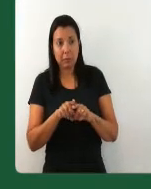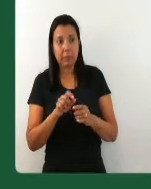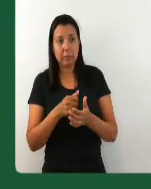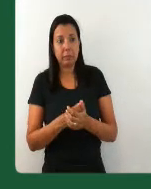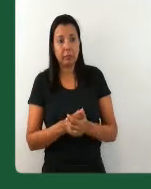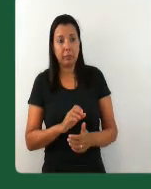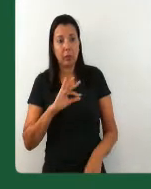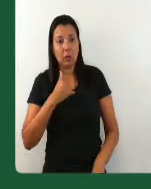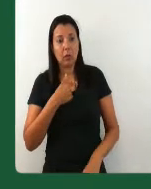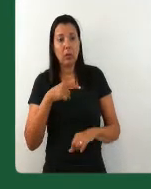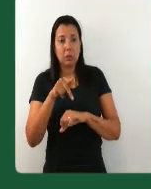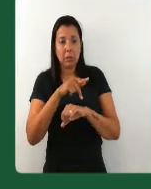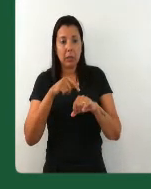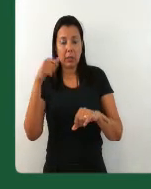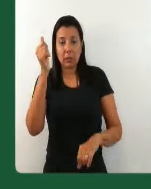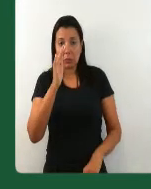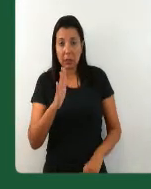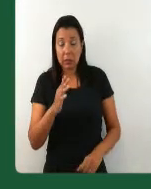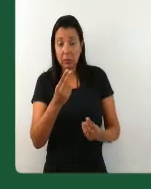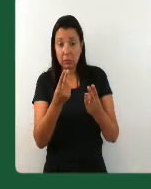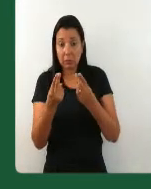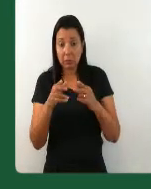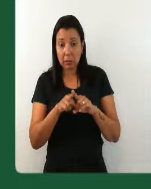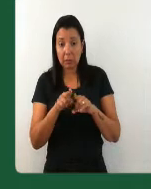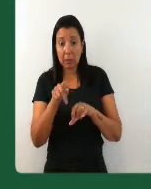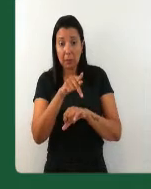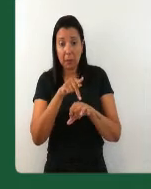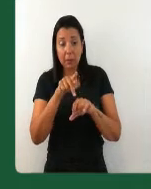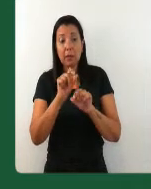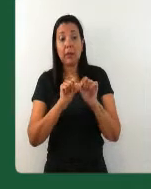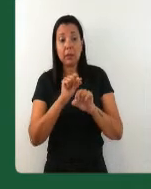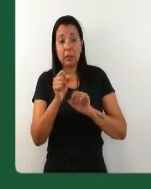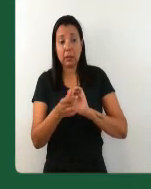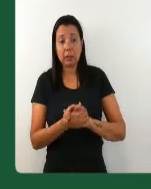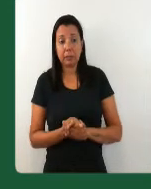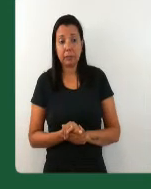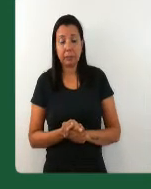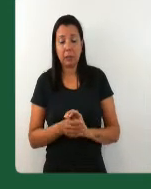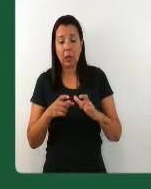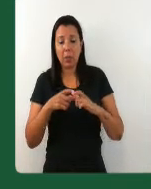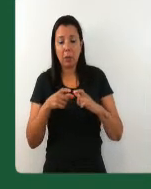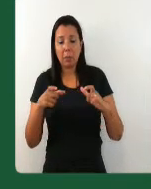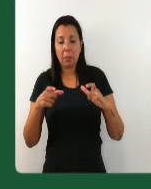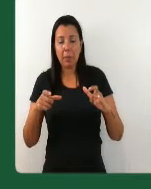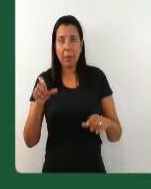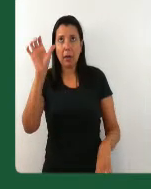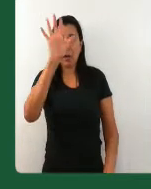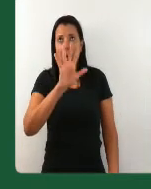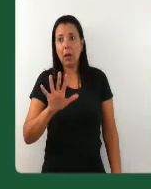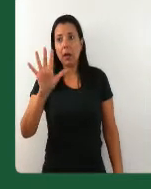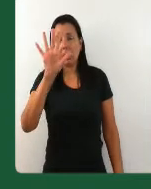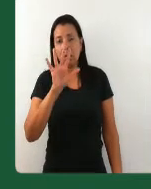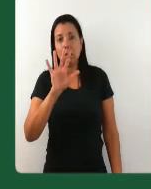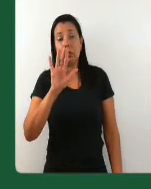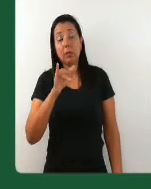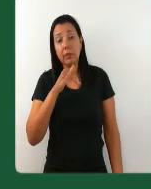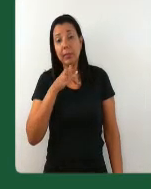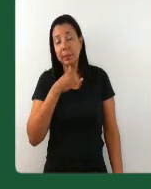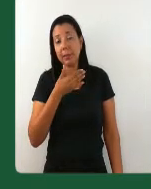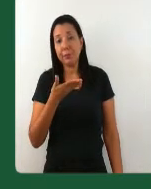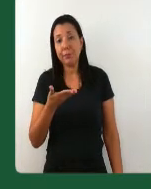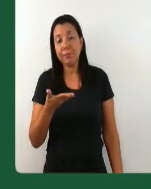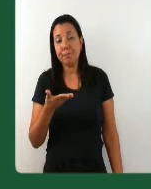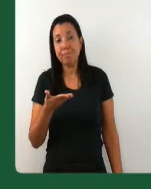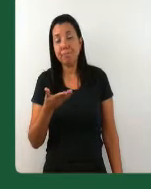nosso país, o Brasil, como é um país de dimensões continentais, infelizmente